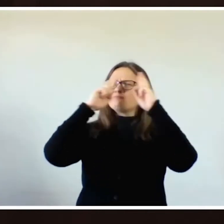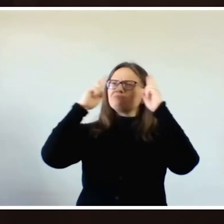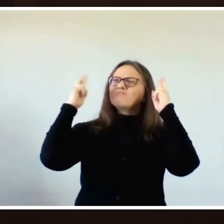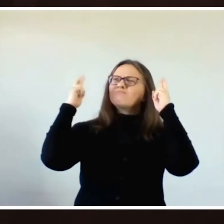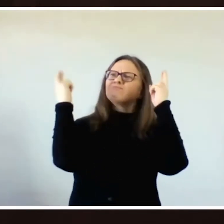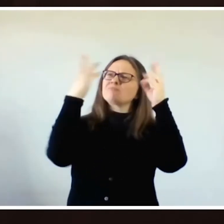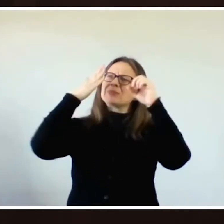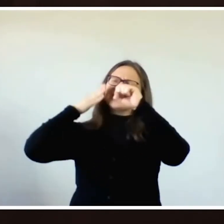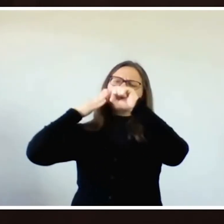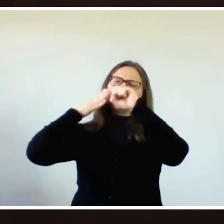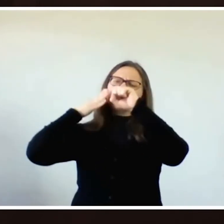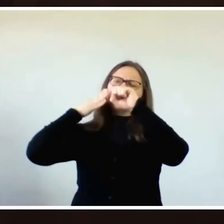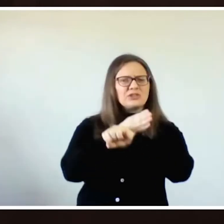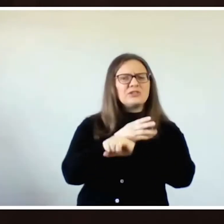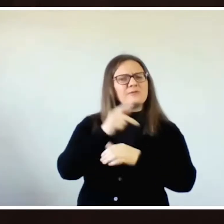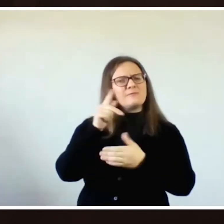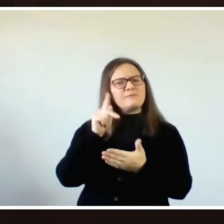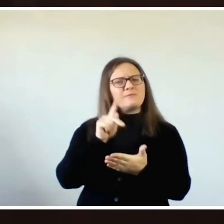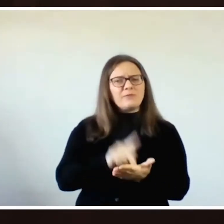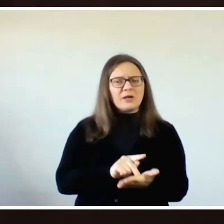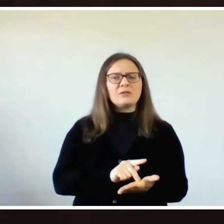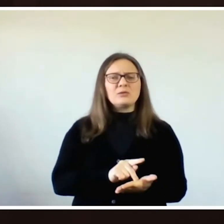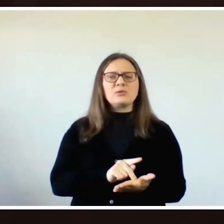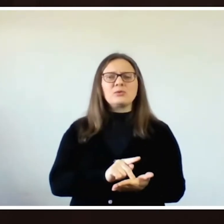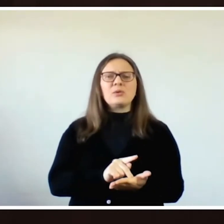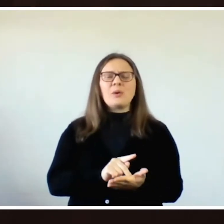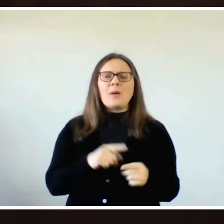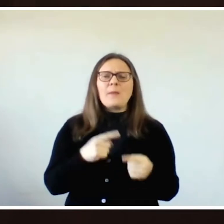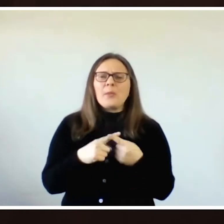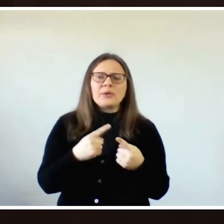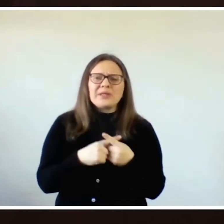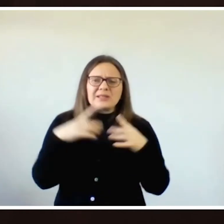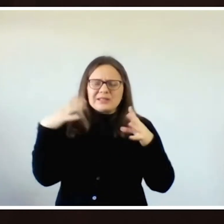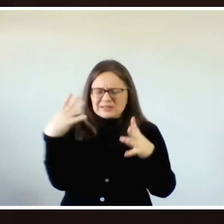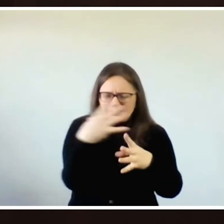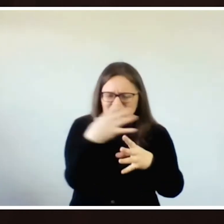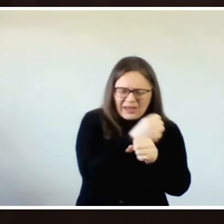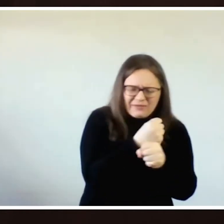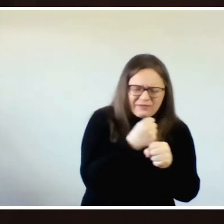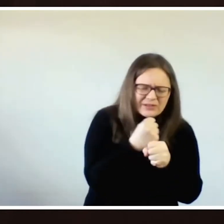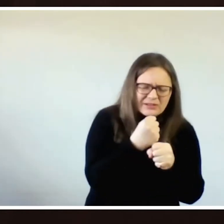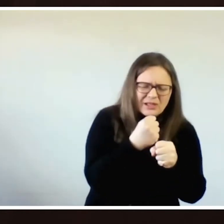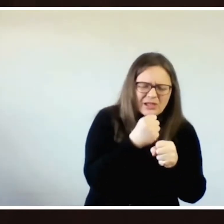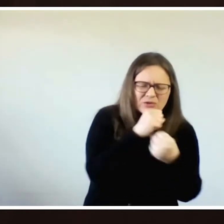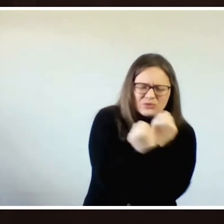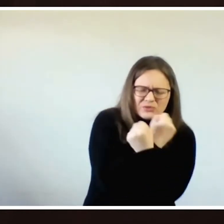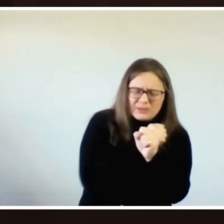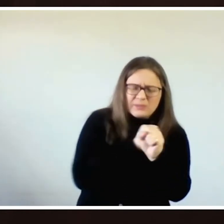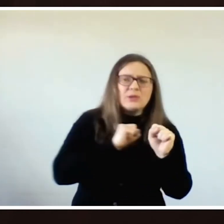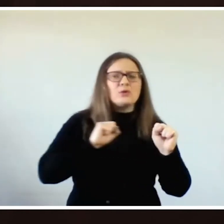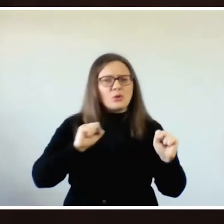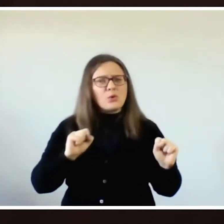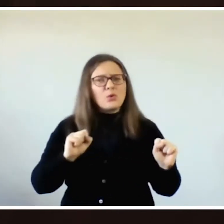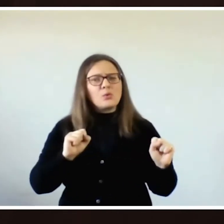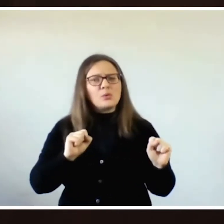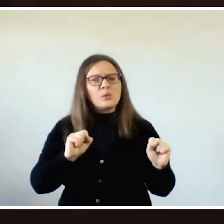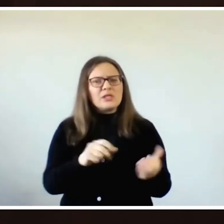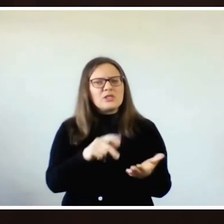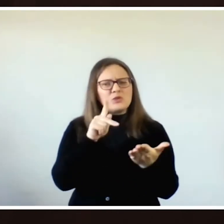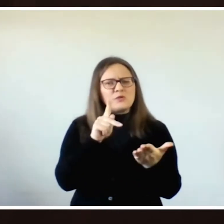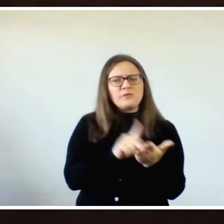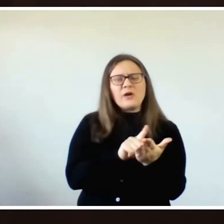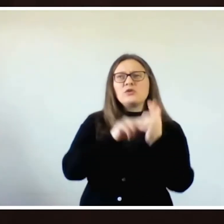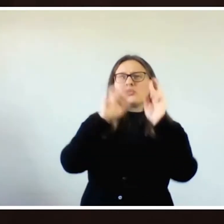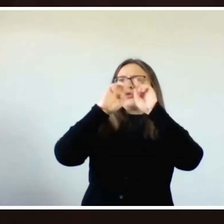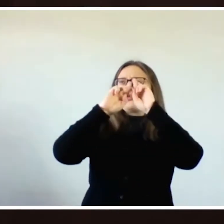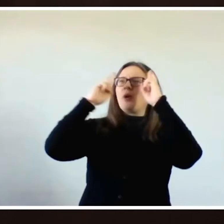Fomos libertados do império das trevas e fomos de fato inseridos no reino de Deus. E